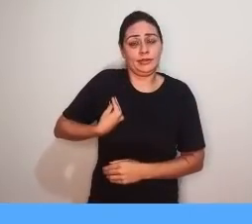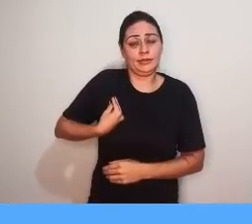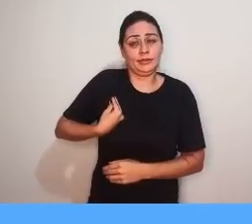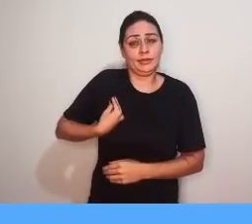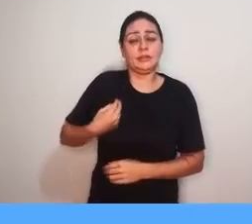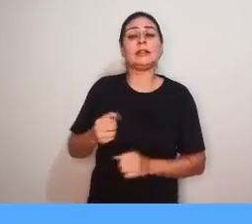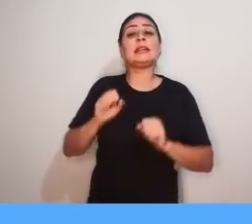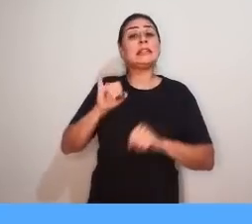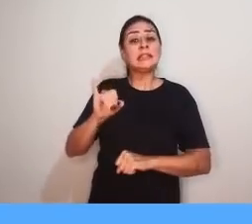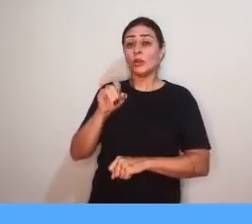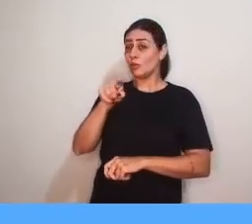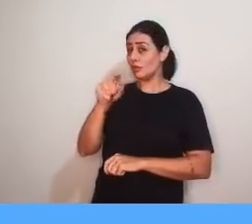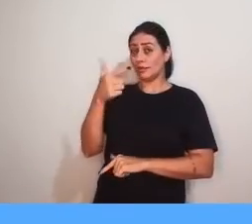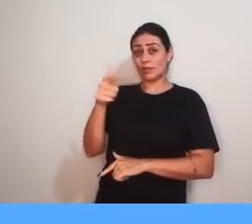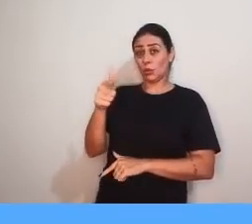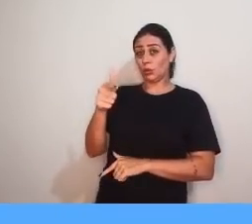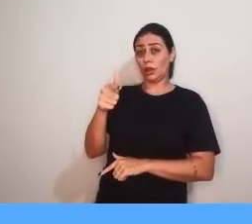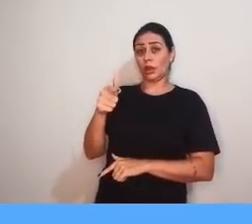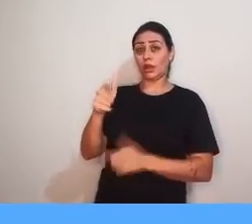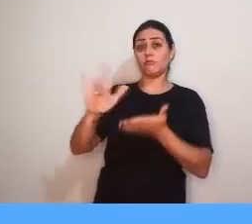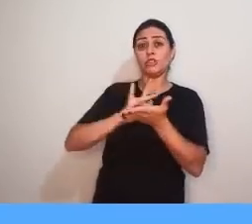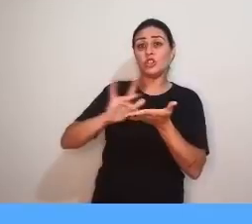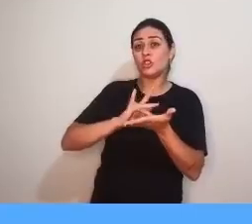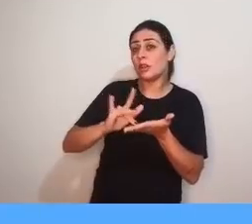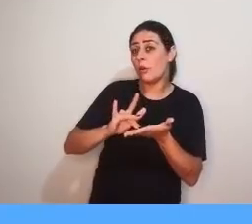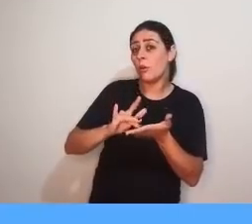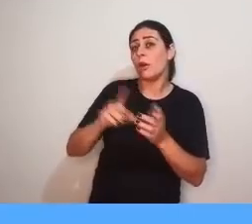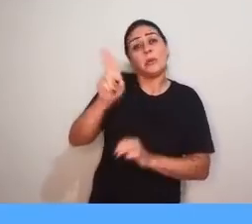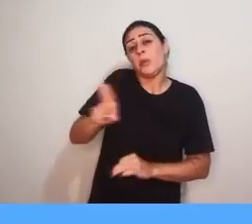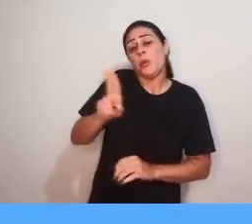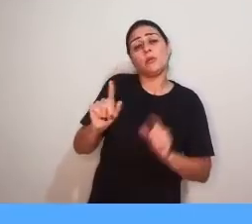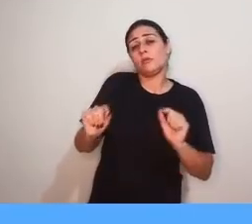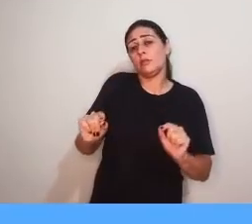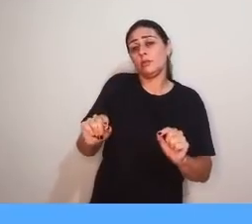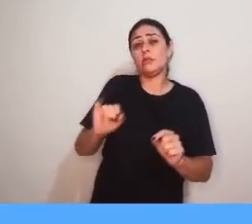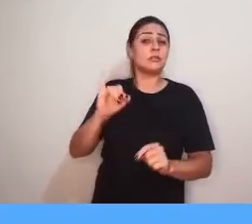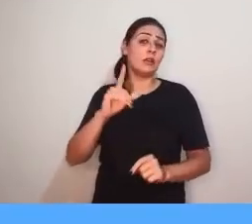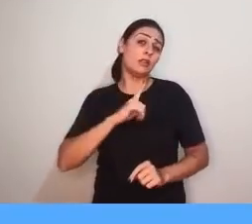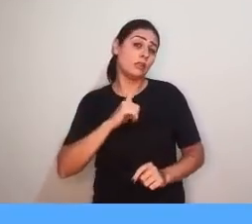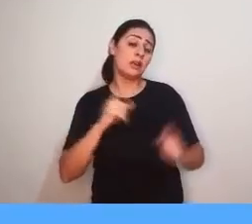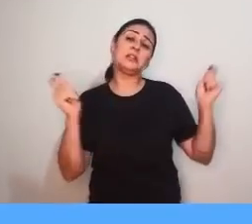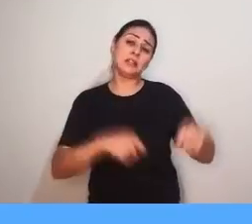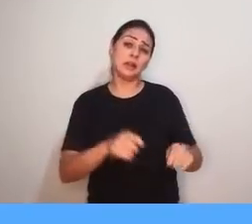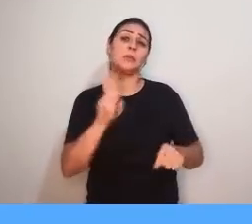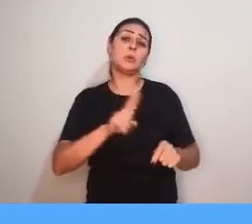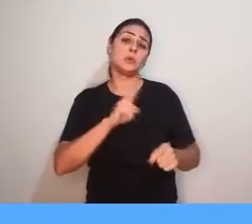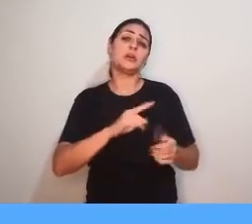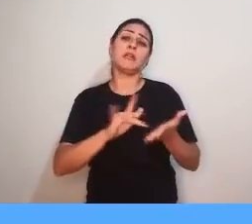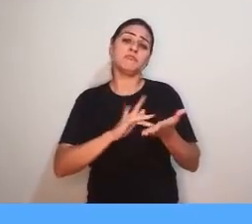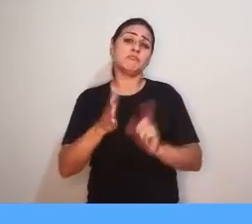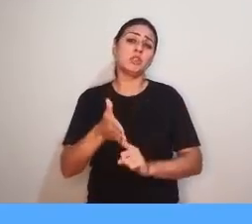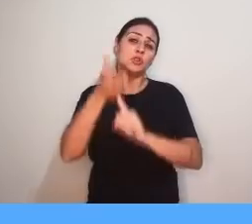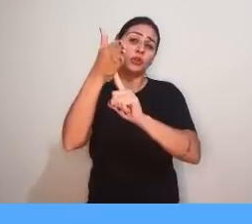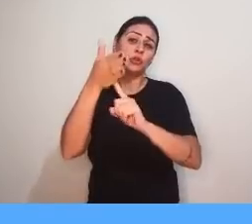tem o meio digital, usa isso. Se você tem, usa o meio digital. Tá? Como vocês têm a contratação aí do